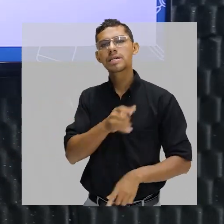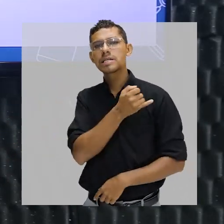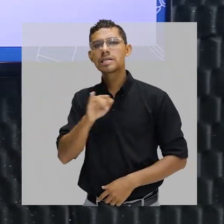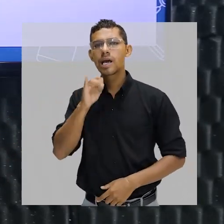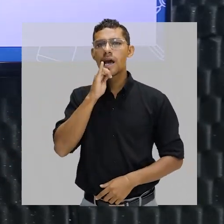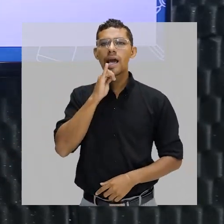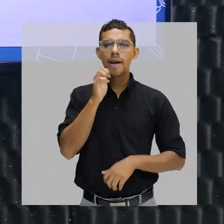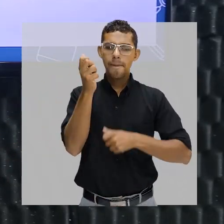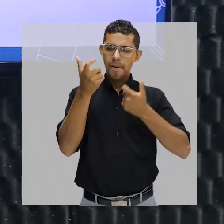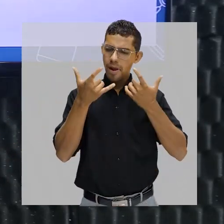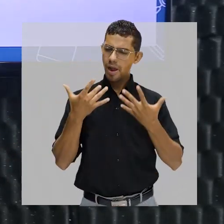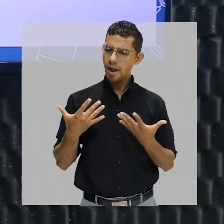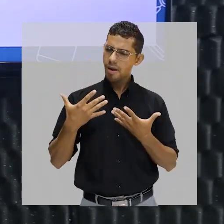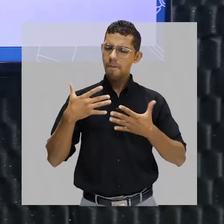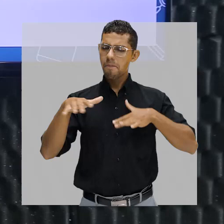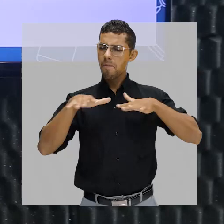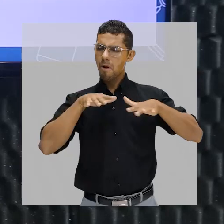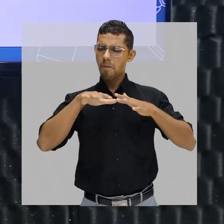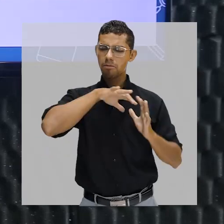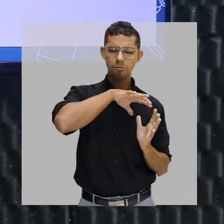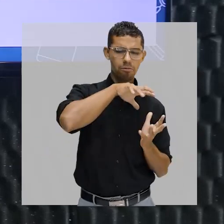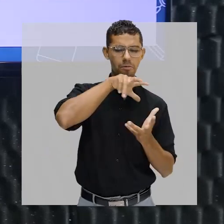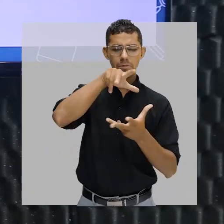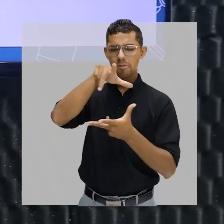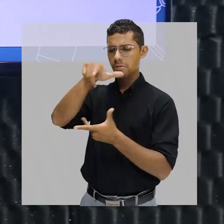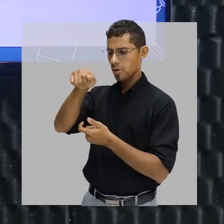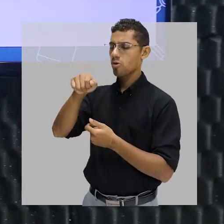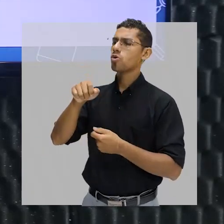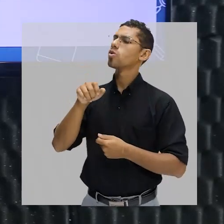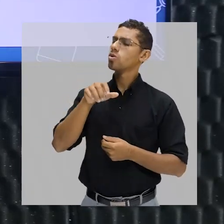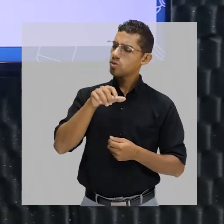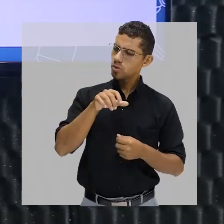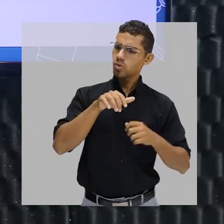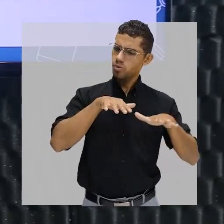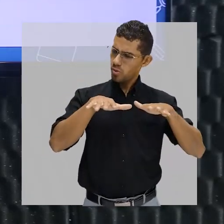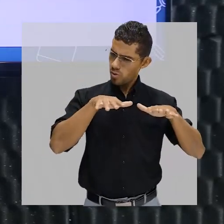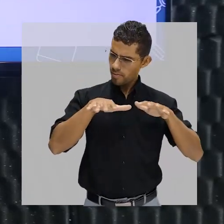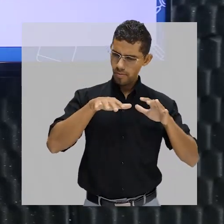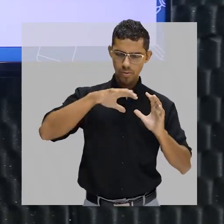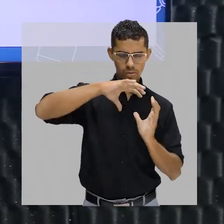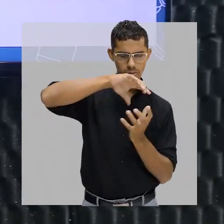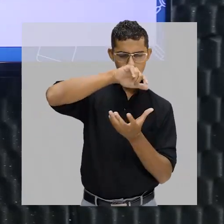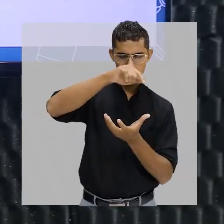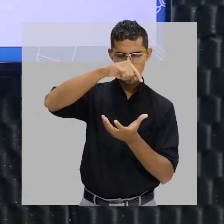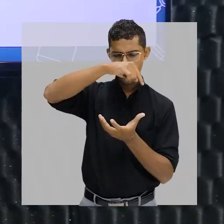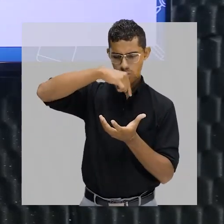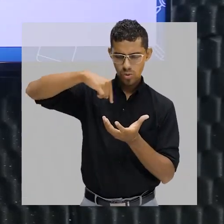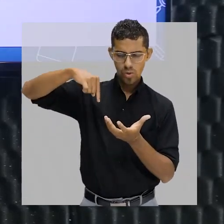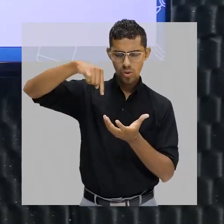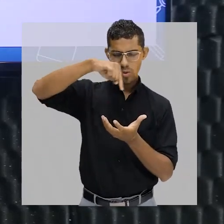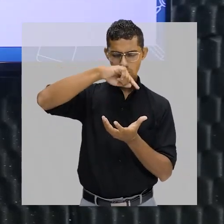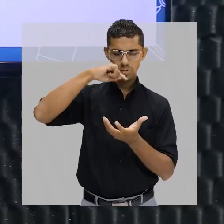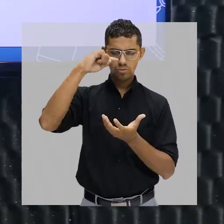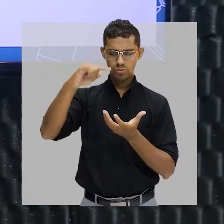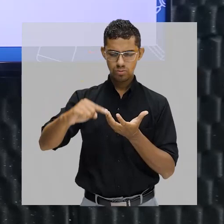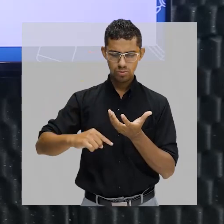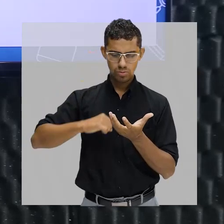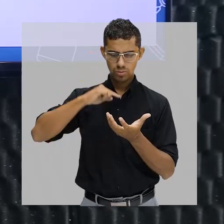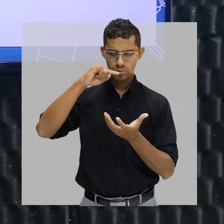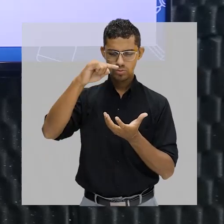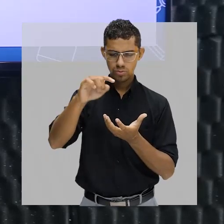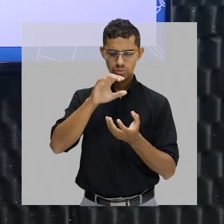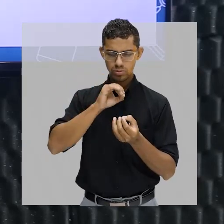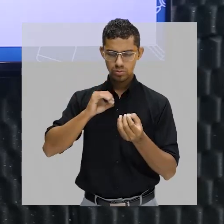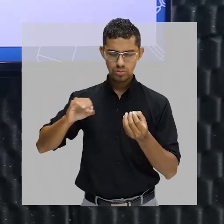sobre os movimentos da Terra, eu vou dizer que os movimentos da Terra são a rotação, translação e a